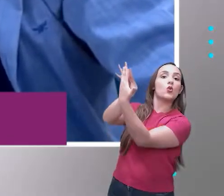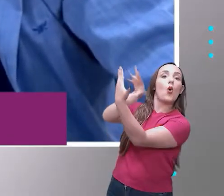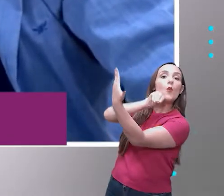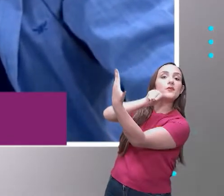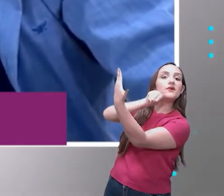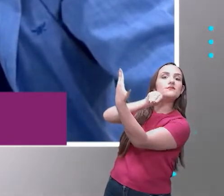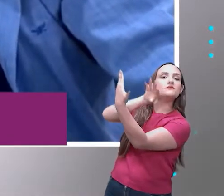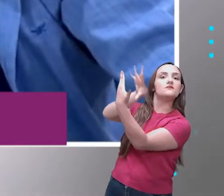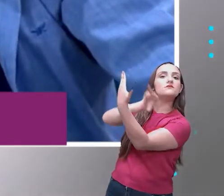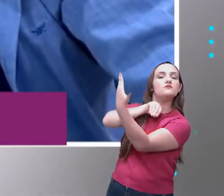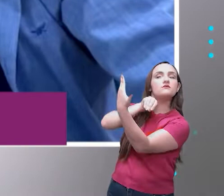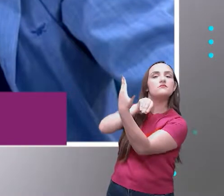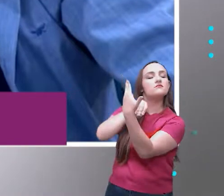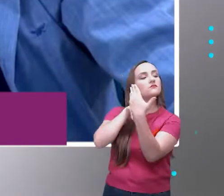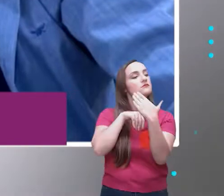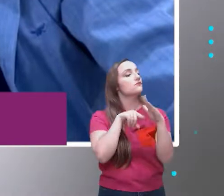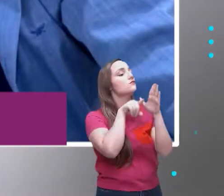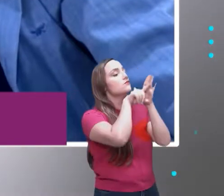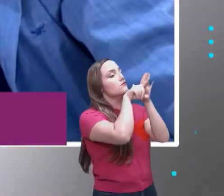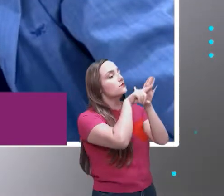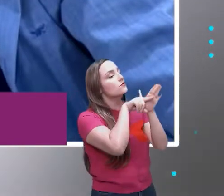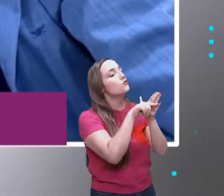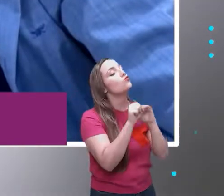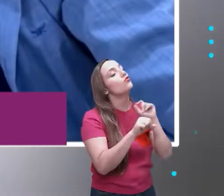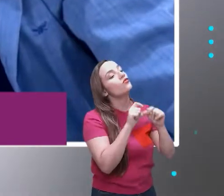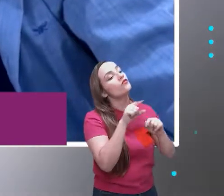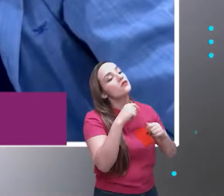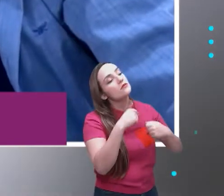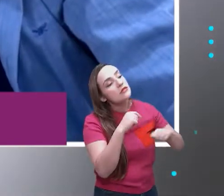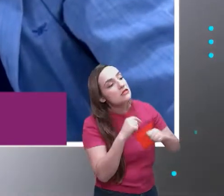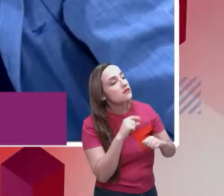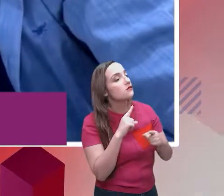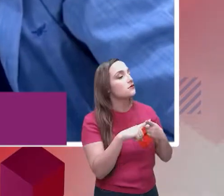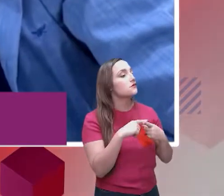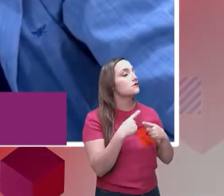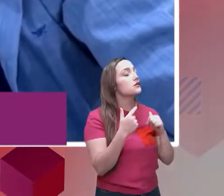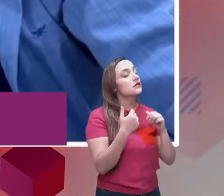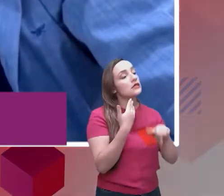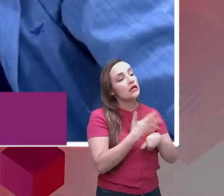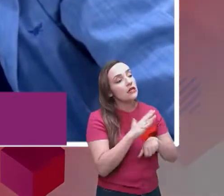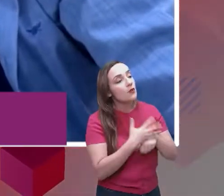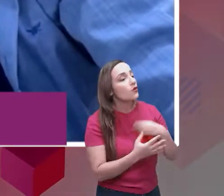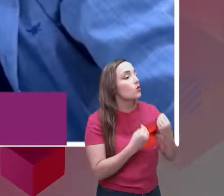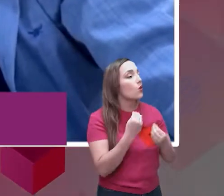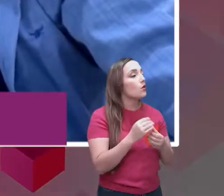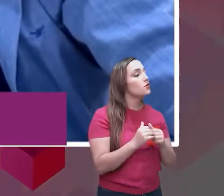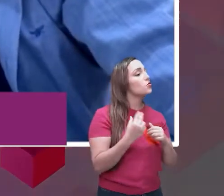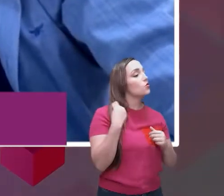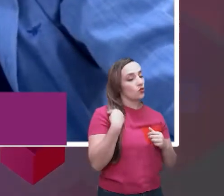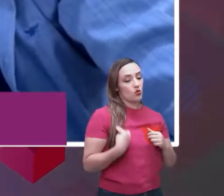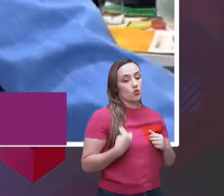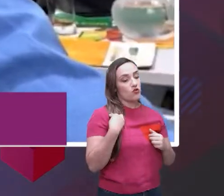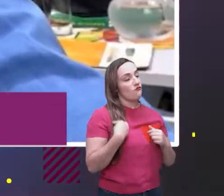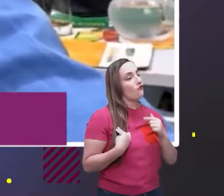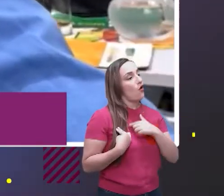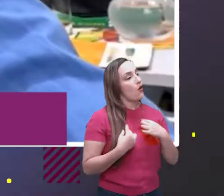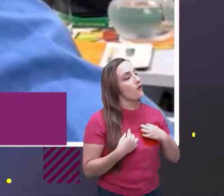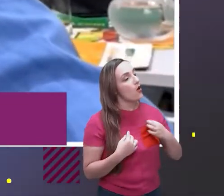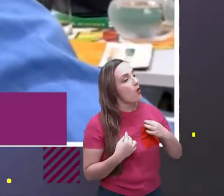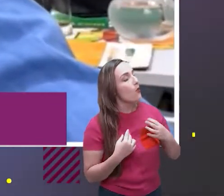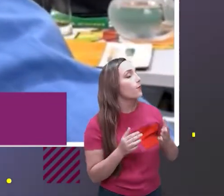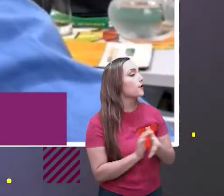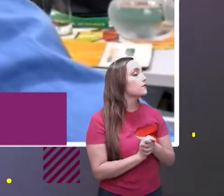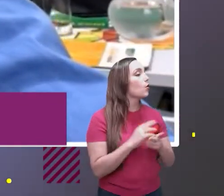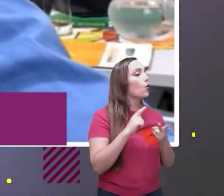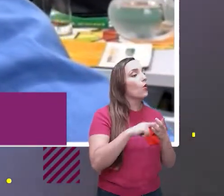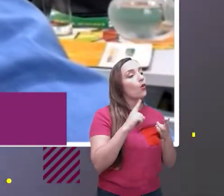levantar as necessidades individuais de cada atleta no que respeita ao seu treinamento, com relação ao seu uniforme,